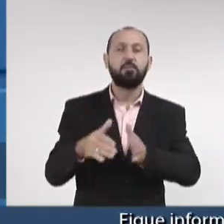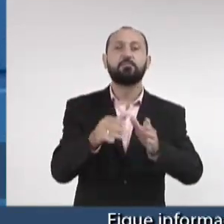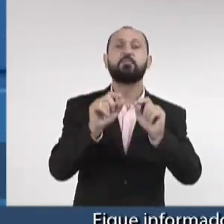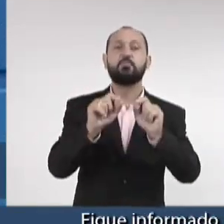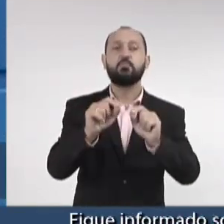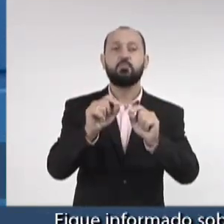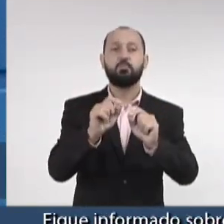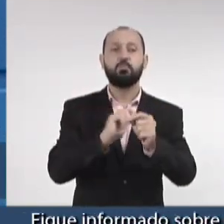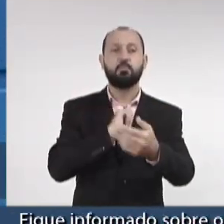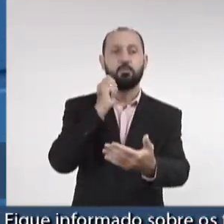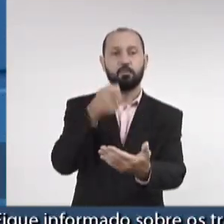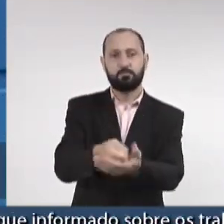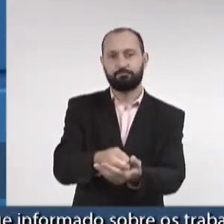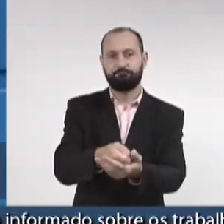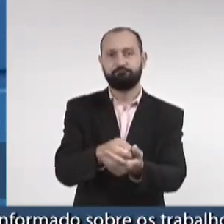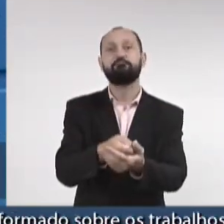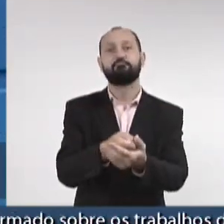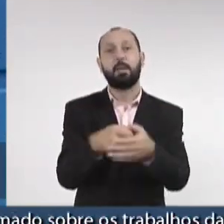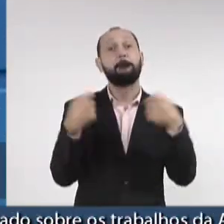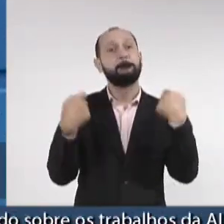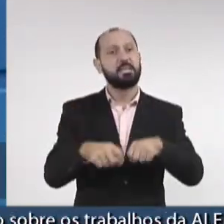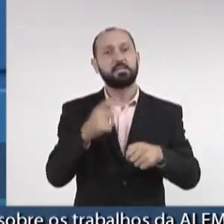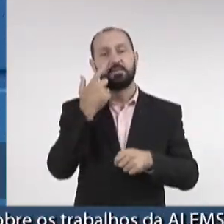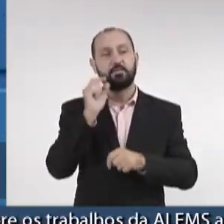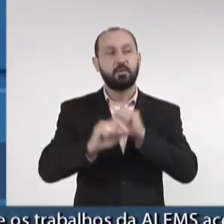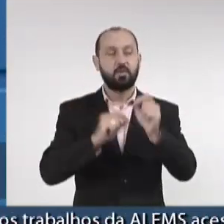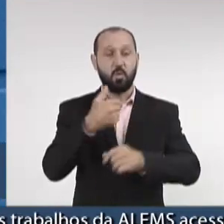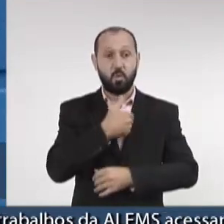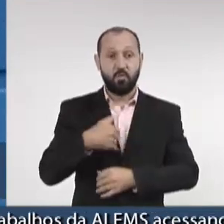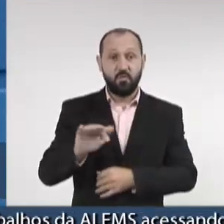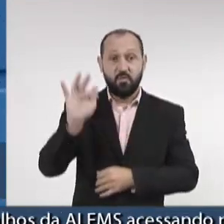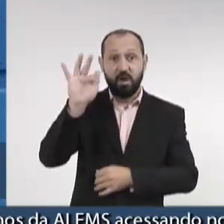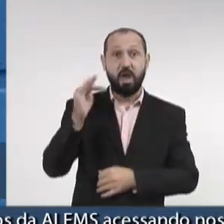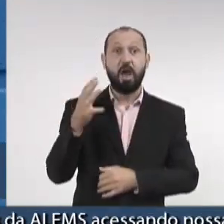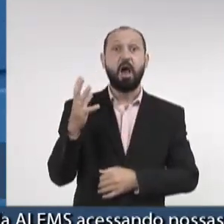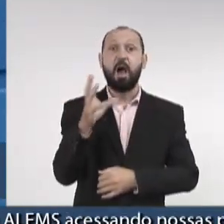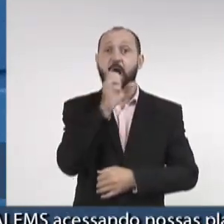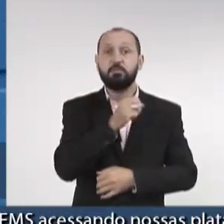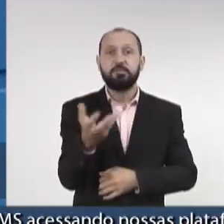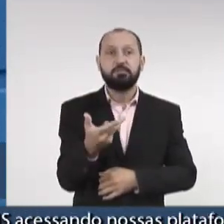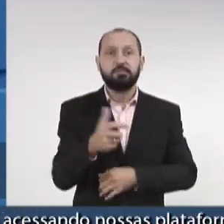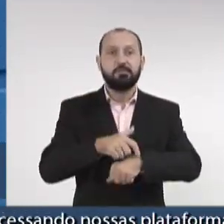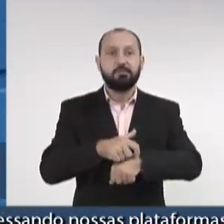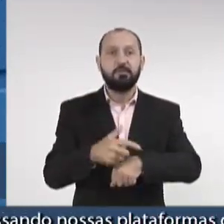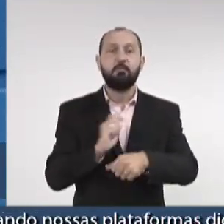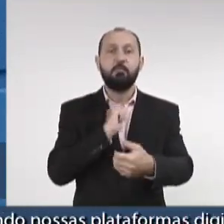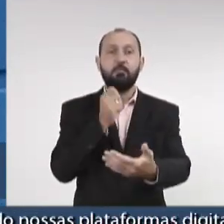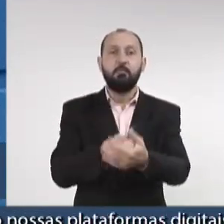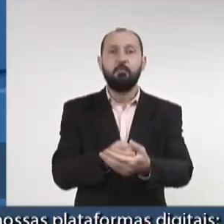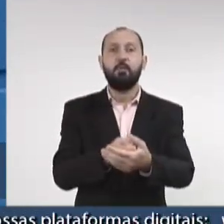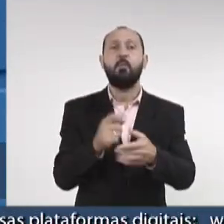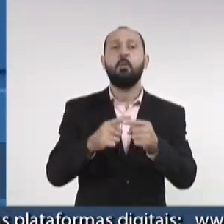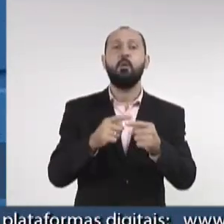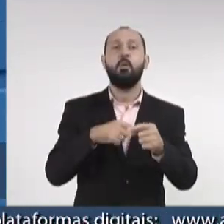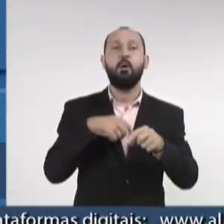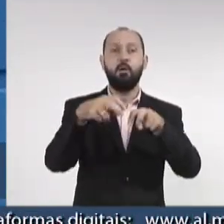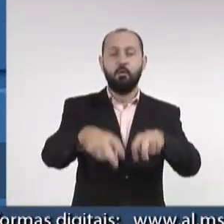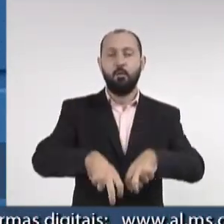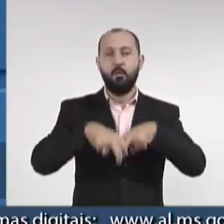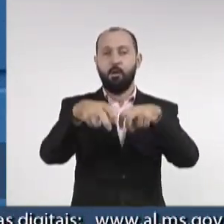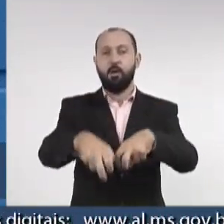governo federal, governo estadual, Assembleia Legislativa também, Câmara Federal, para